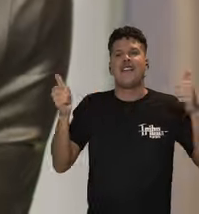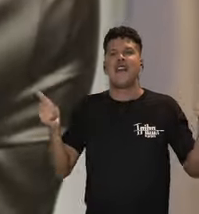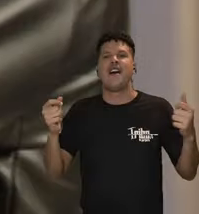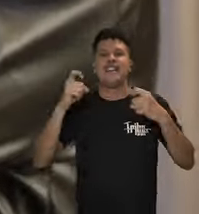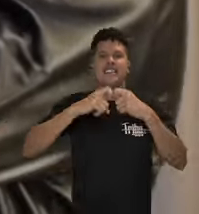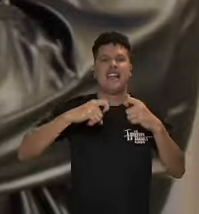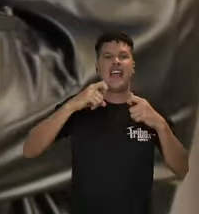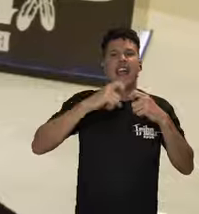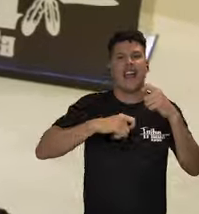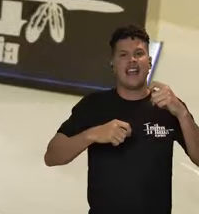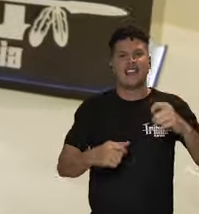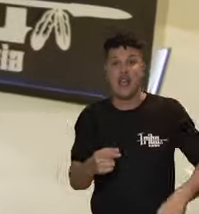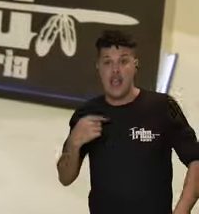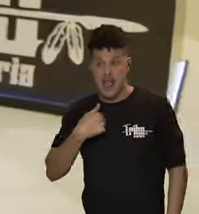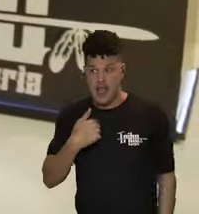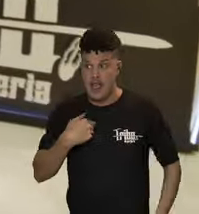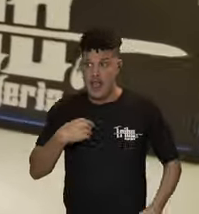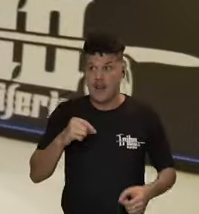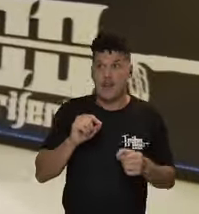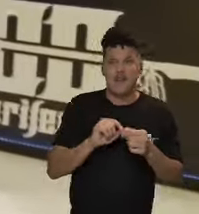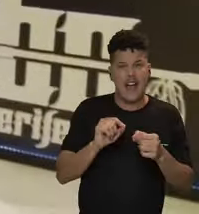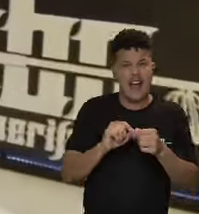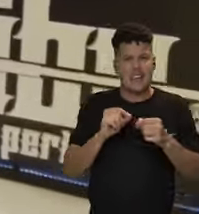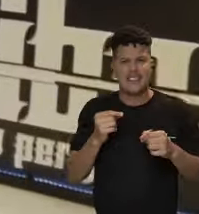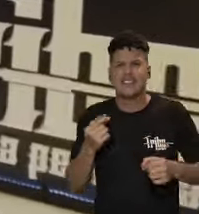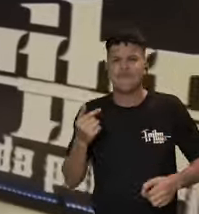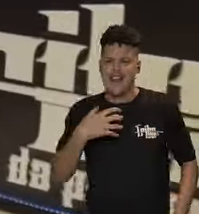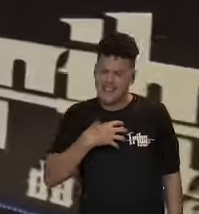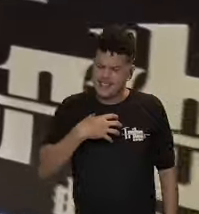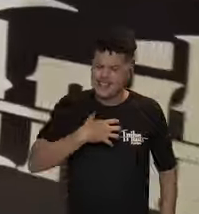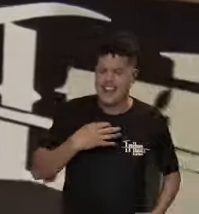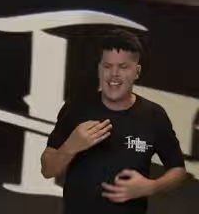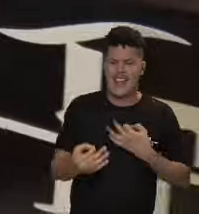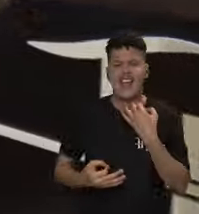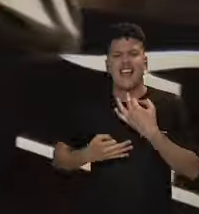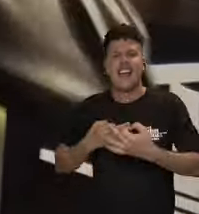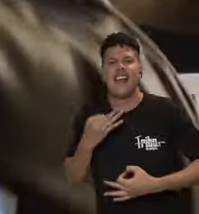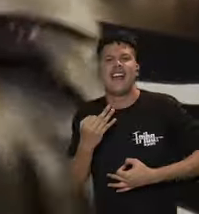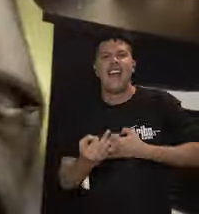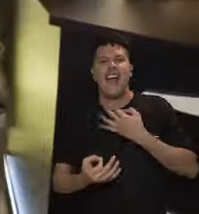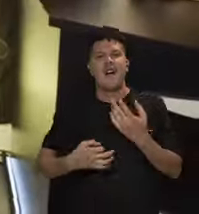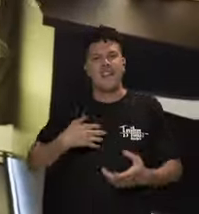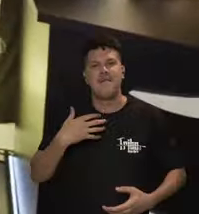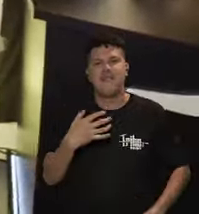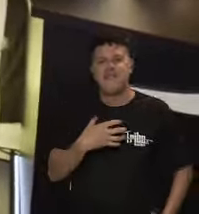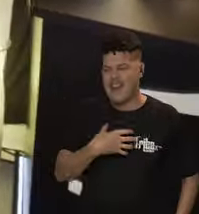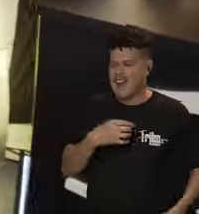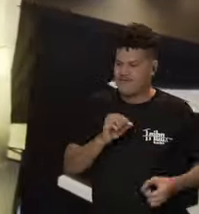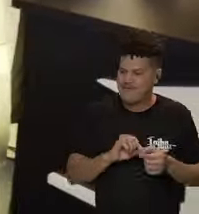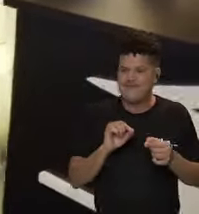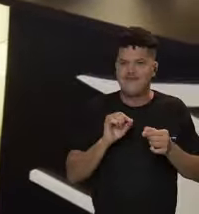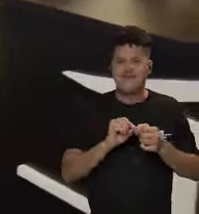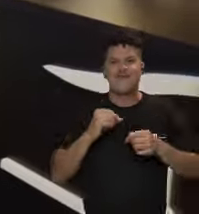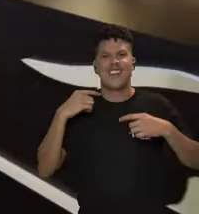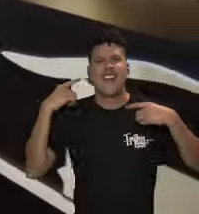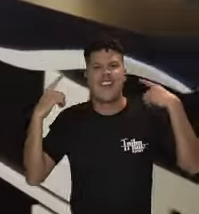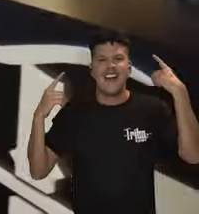meu desprazer, é o que me faz sentir prazer, sim. É o que me faz